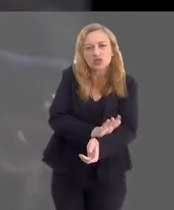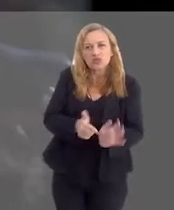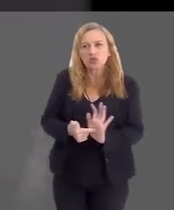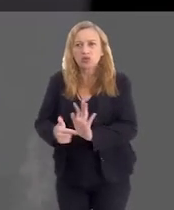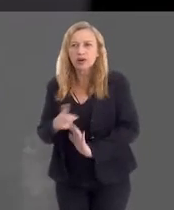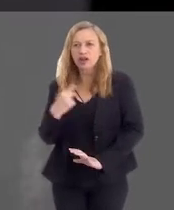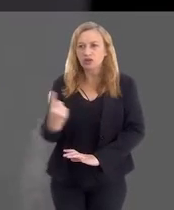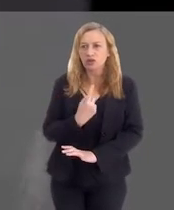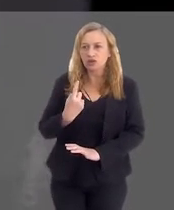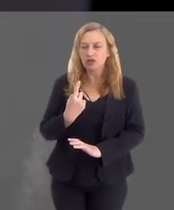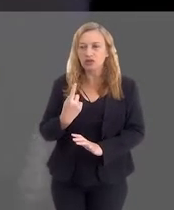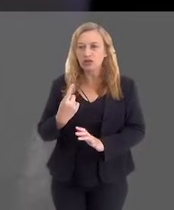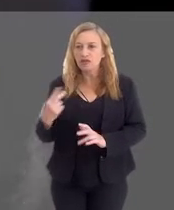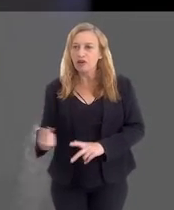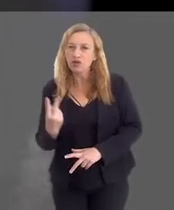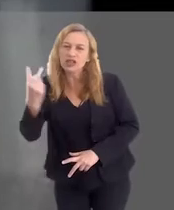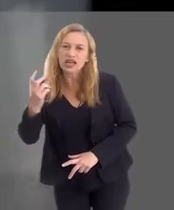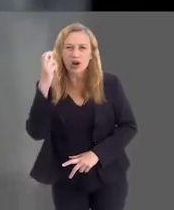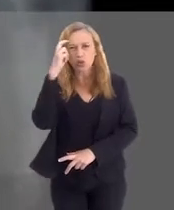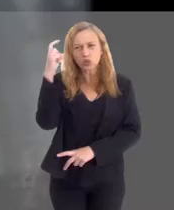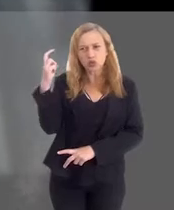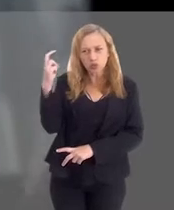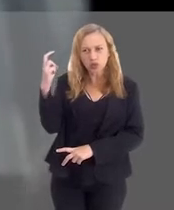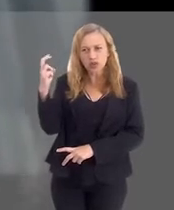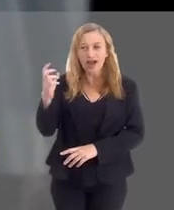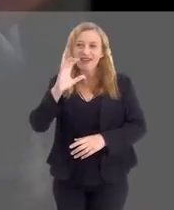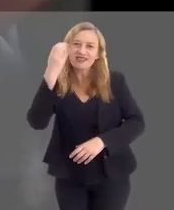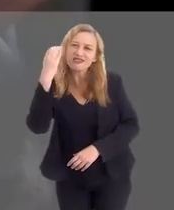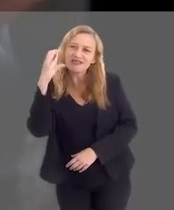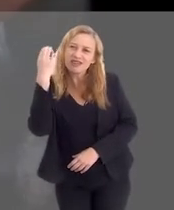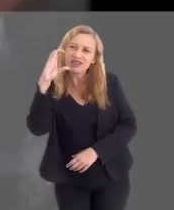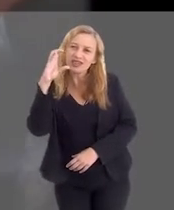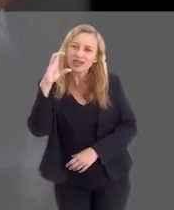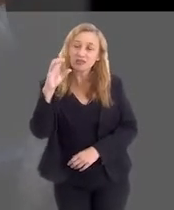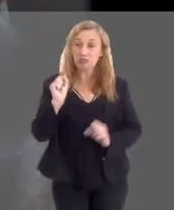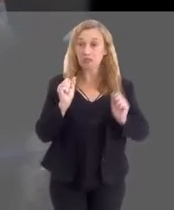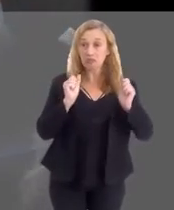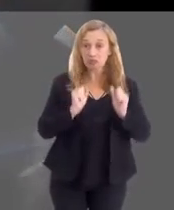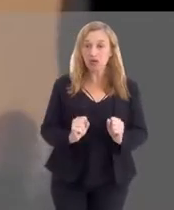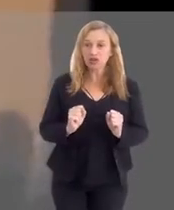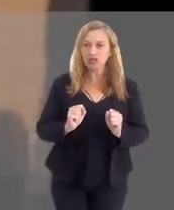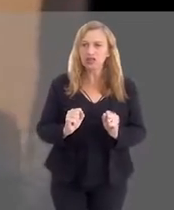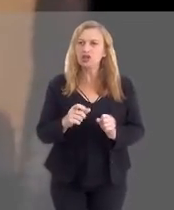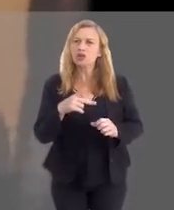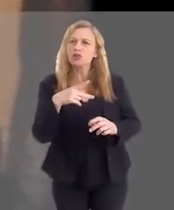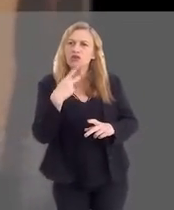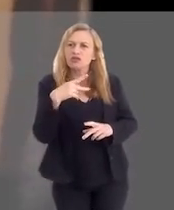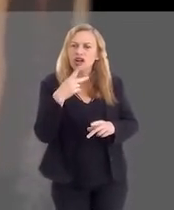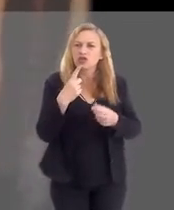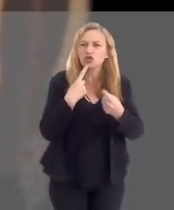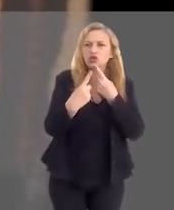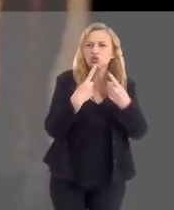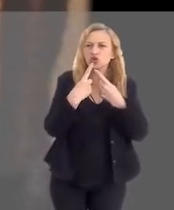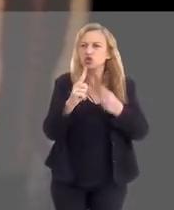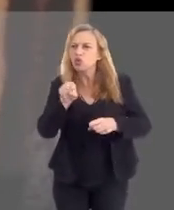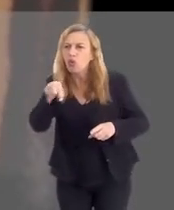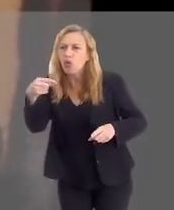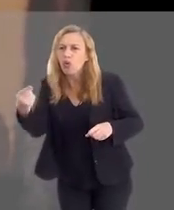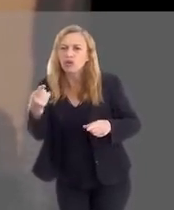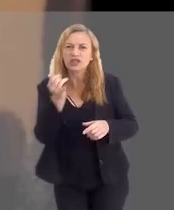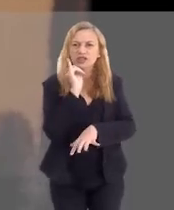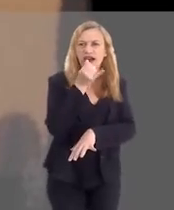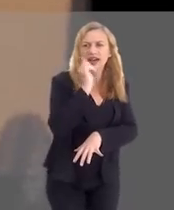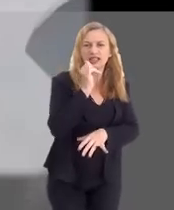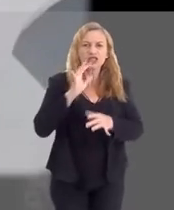para nós. Para honrar nossos reinados, nossa cultura, ciência, potência. Estamos questionando e disputando